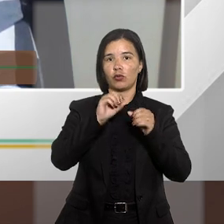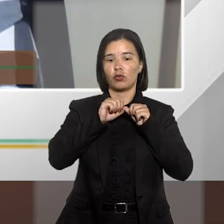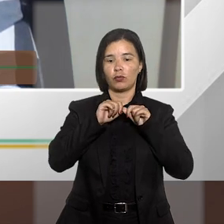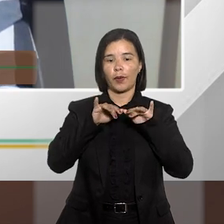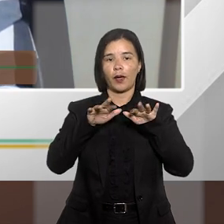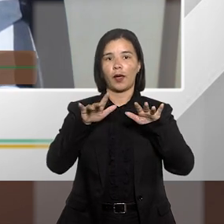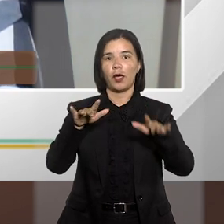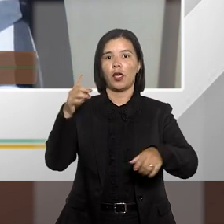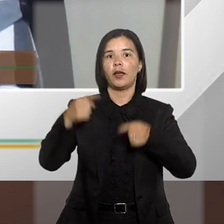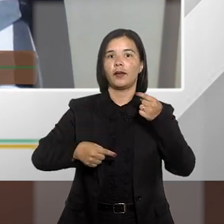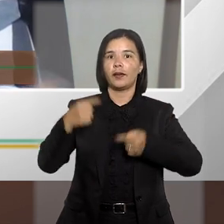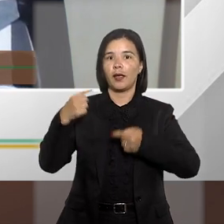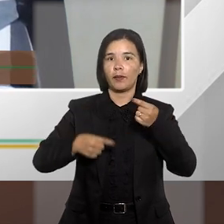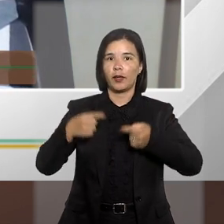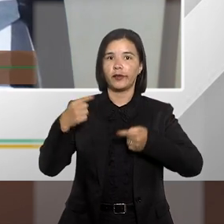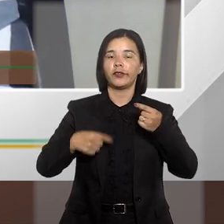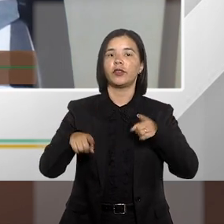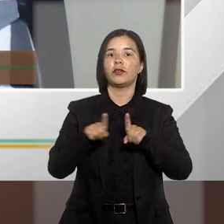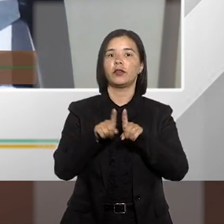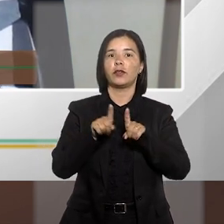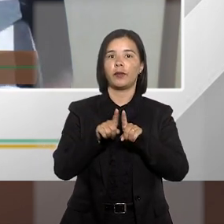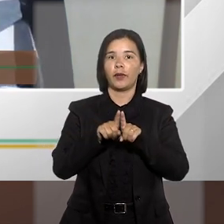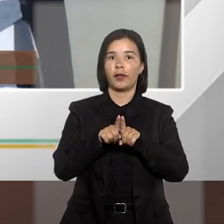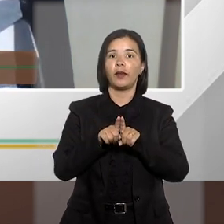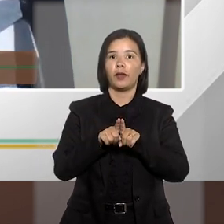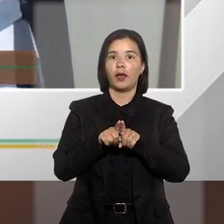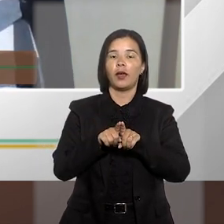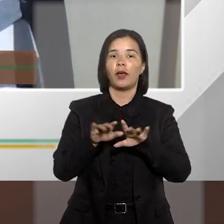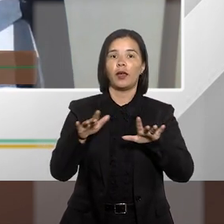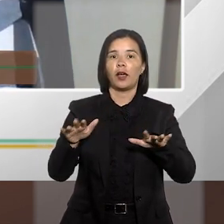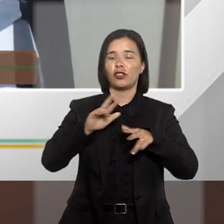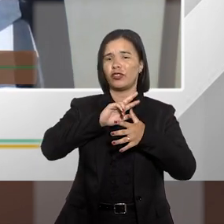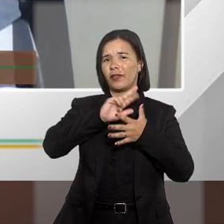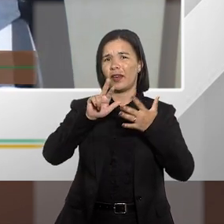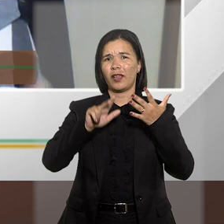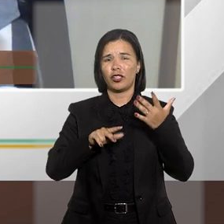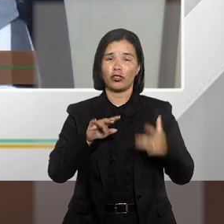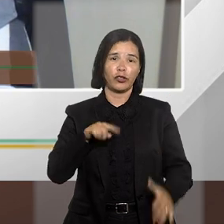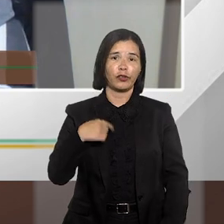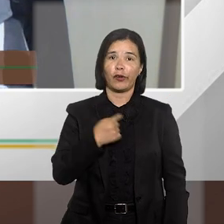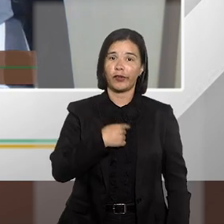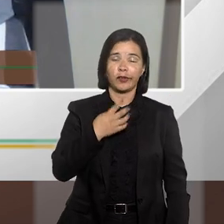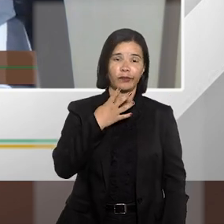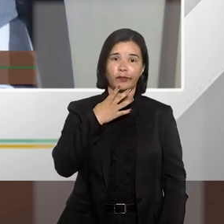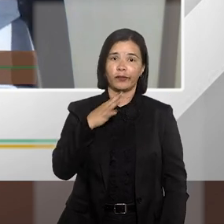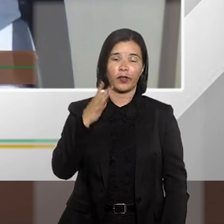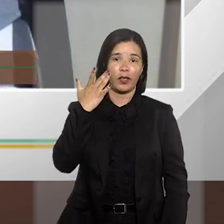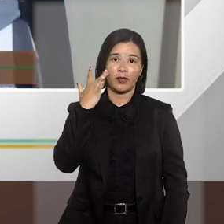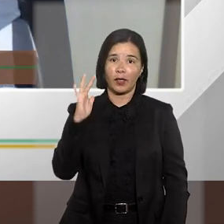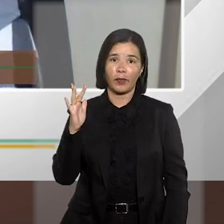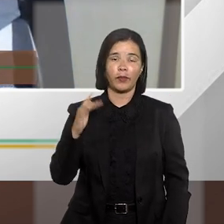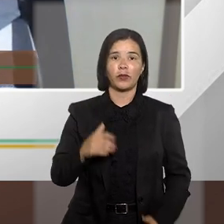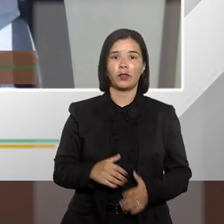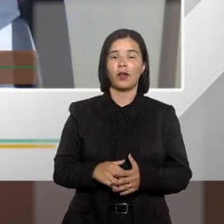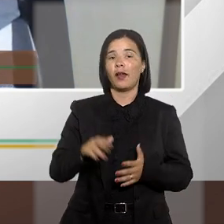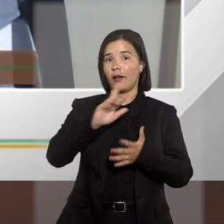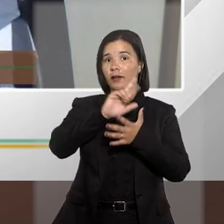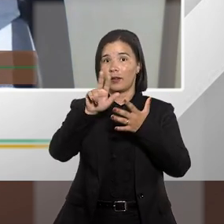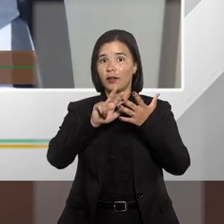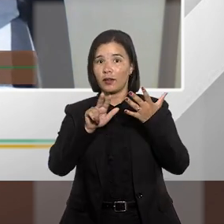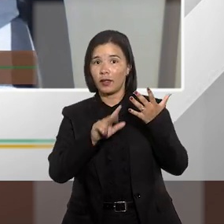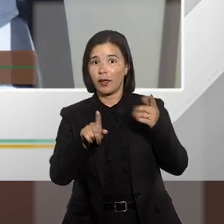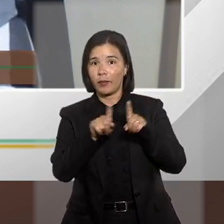divulgados e debatidos sobre as violências. Há uma série de casos que a gente não teve acesso e teve conhecimento, ou uma série de outros casos que não